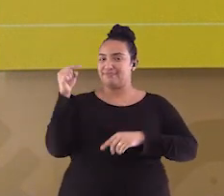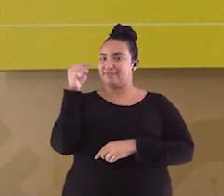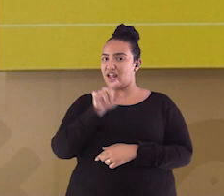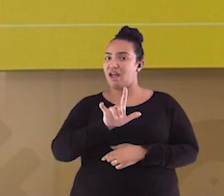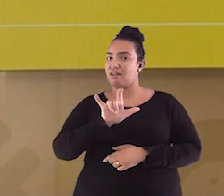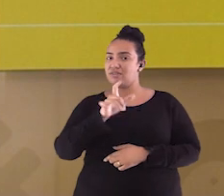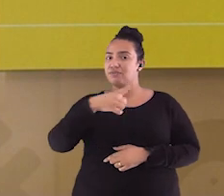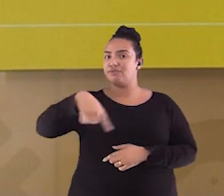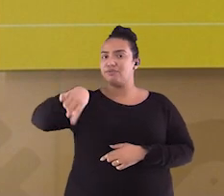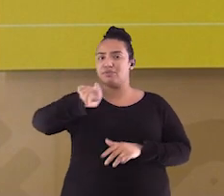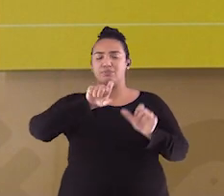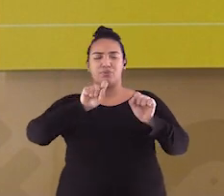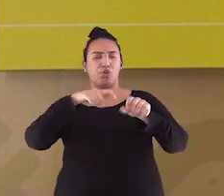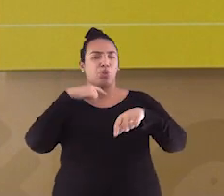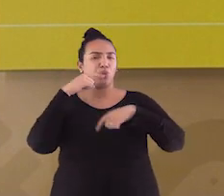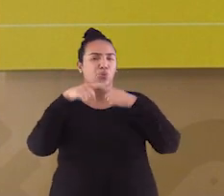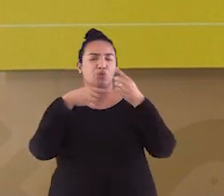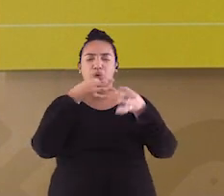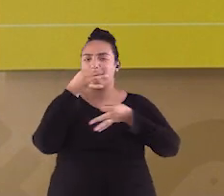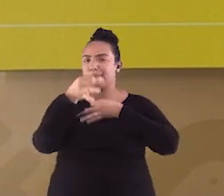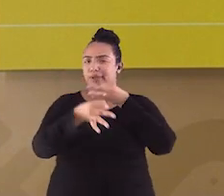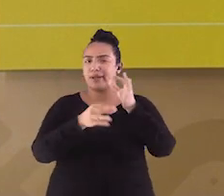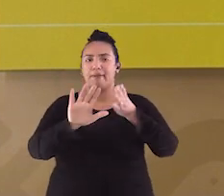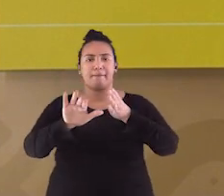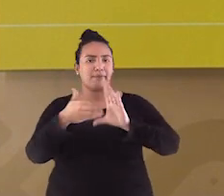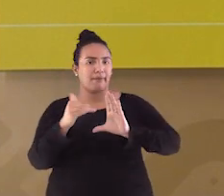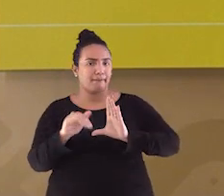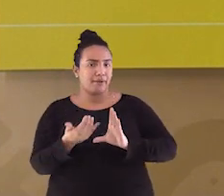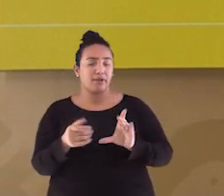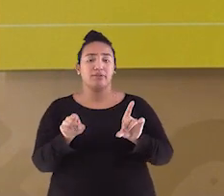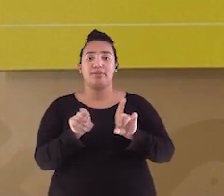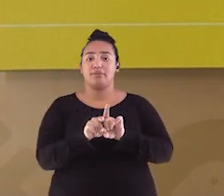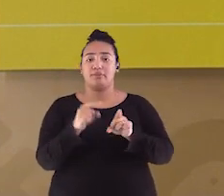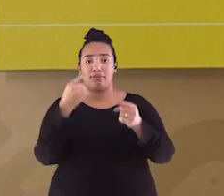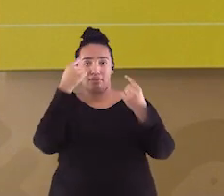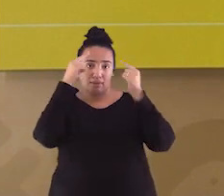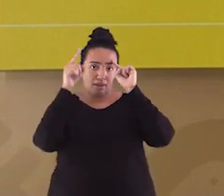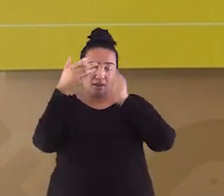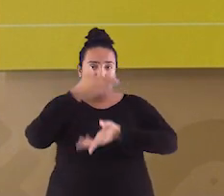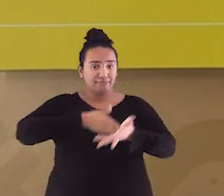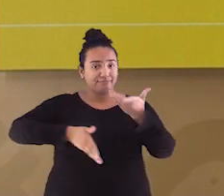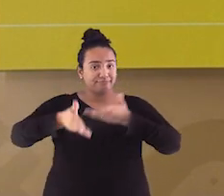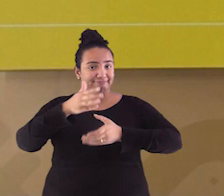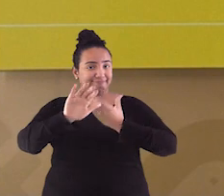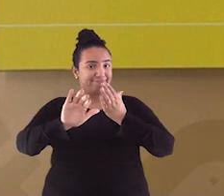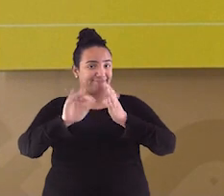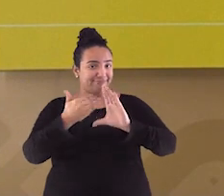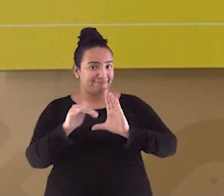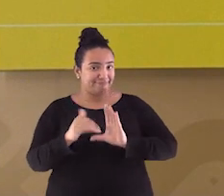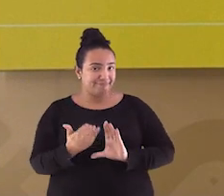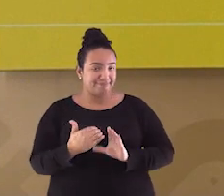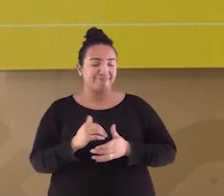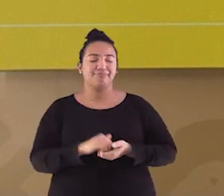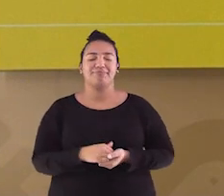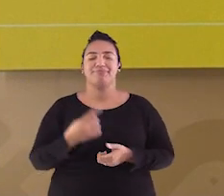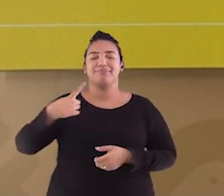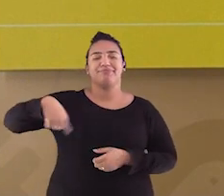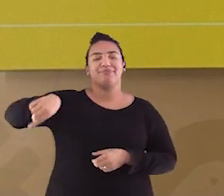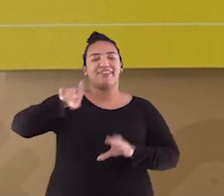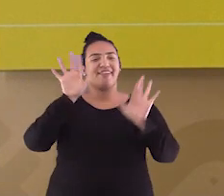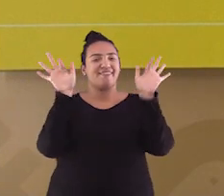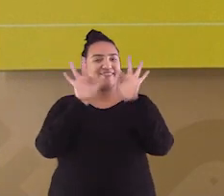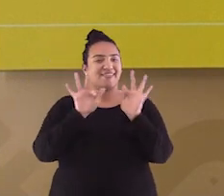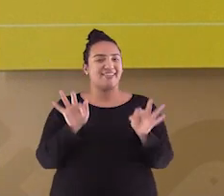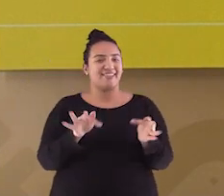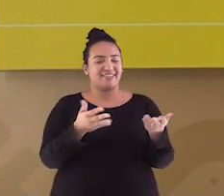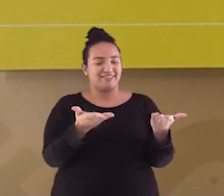pode nos enviar dúvidas e sugestões e compartilhar conosco suas interações durante as aulas. Vamos ficar muito felizes